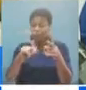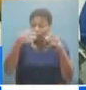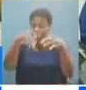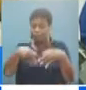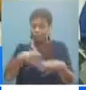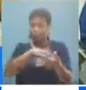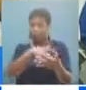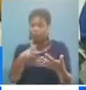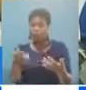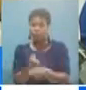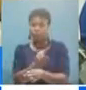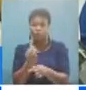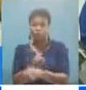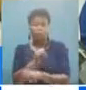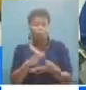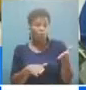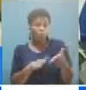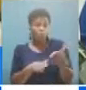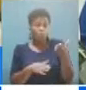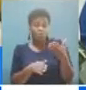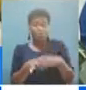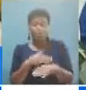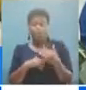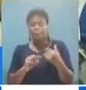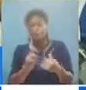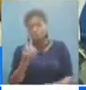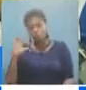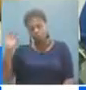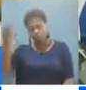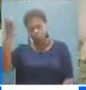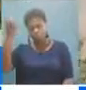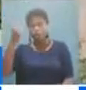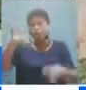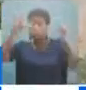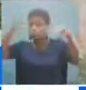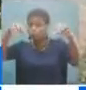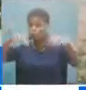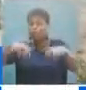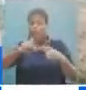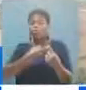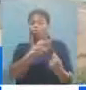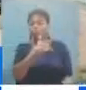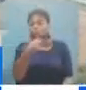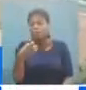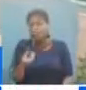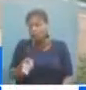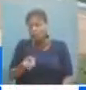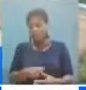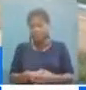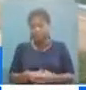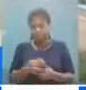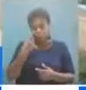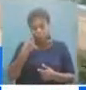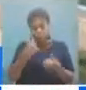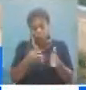do Plano Operacional de Emergência para a Época Pluviométrica 2019. Como é de